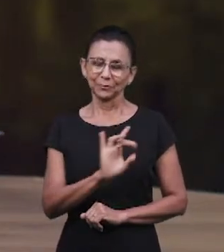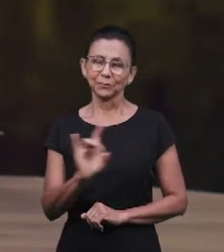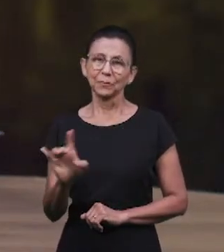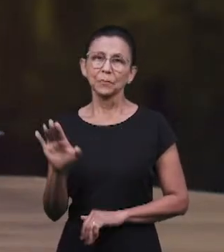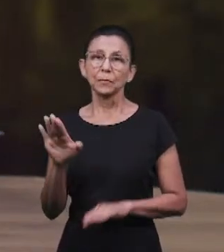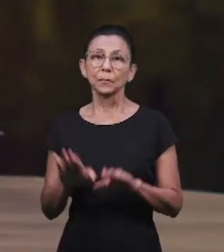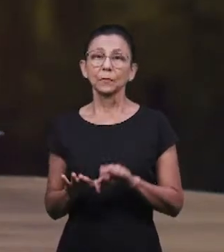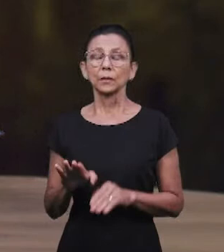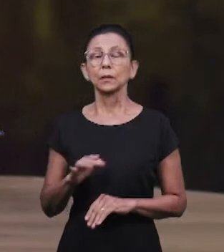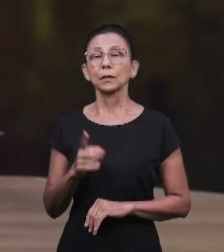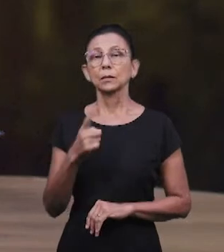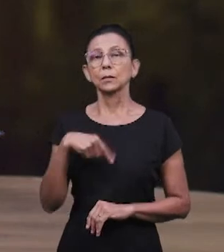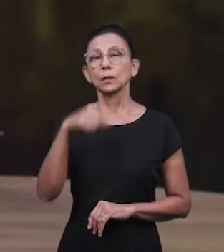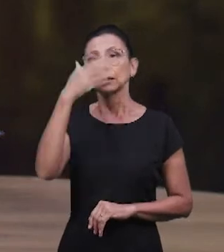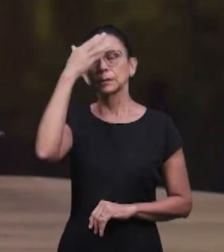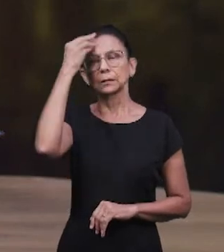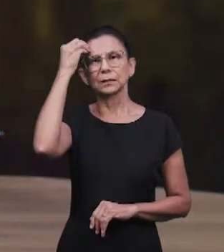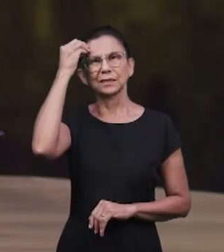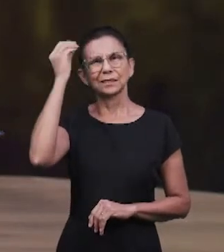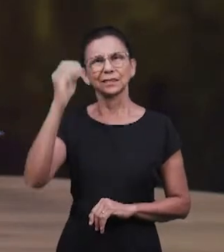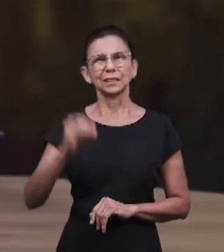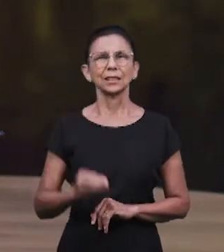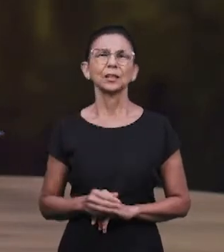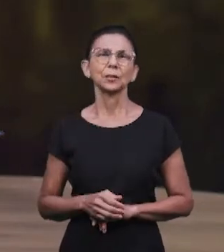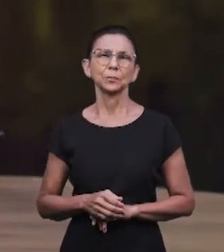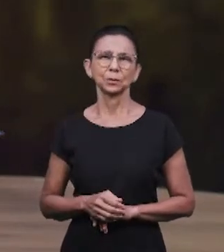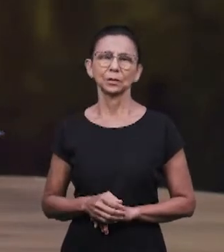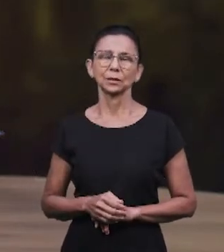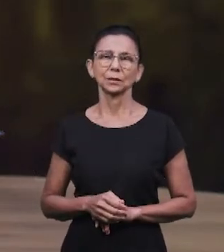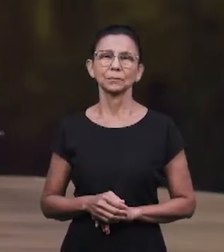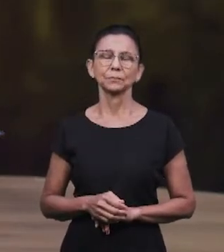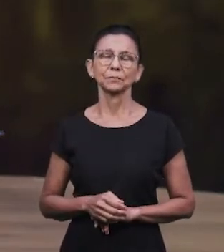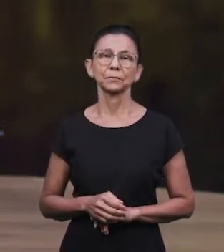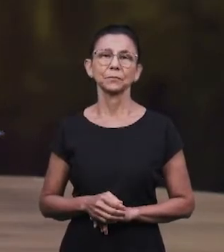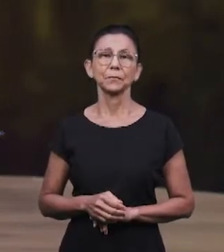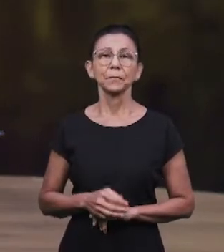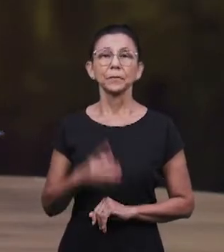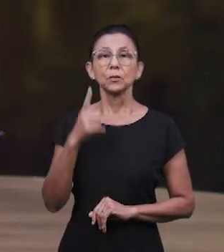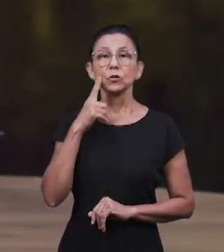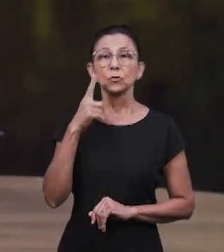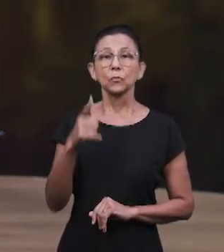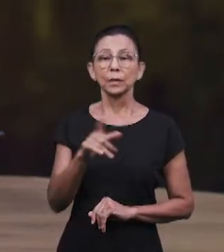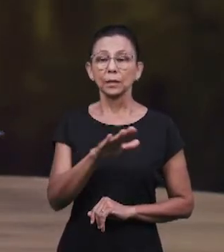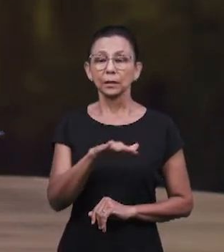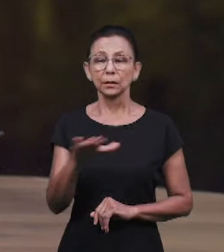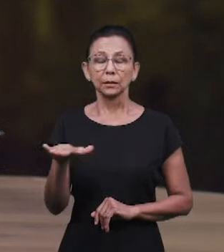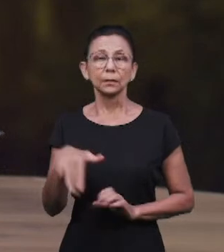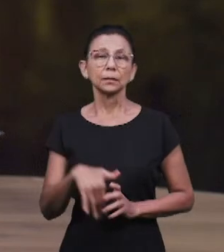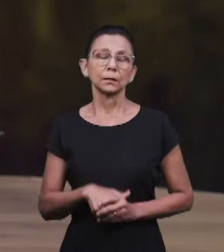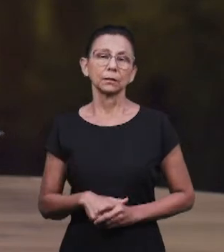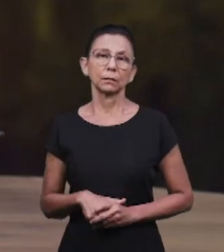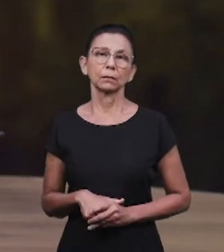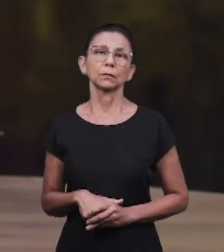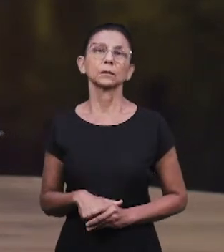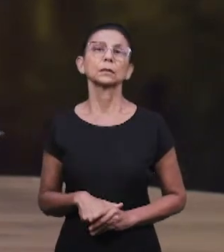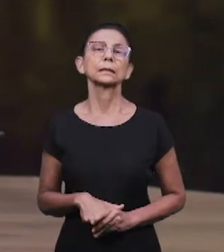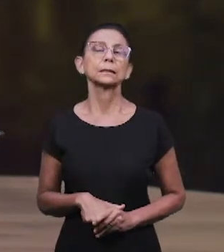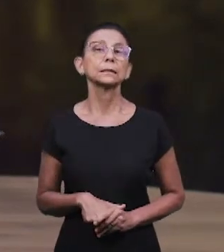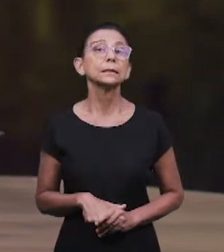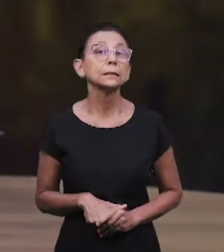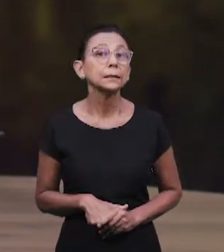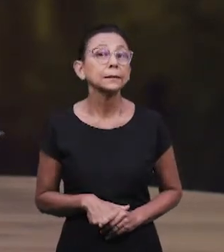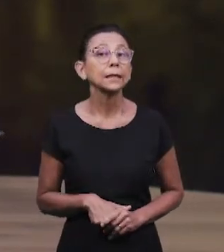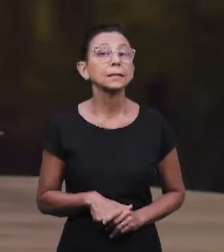as crianças. Às vezes nós esquecemos de ver esse poder sobre as crianças. Crianças que assistem